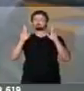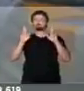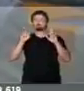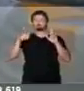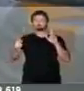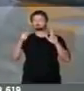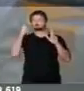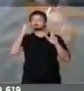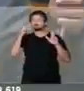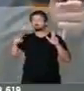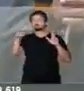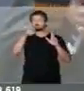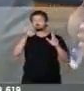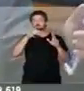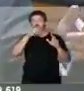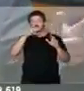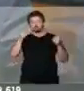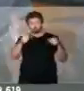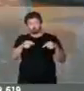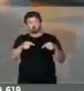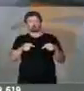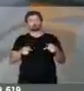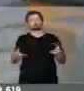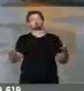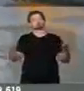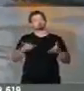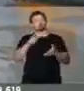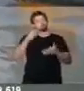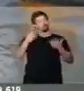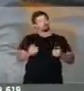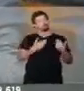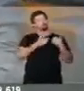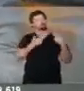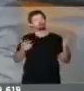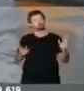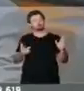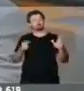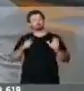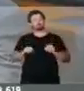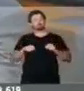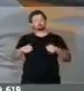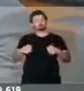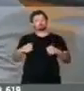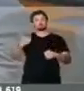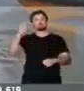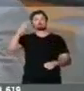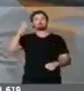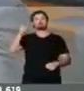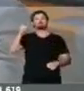aqueles parlamentares que se posicionaram contra, agora assumam que estão defendendo